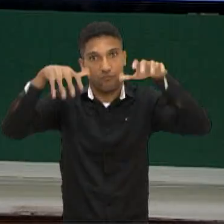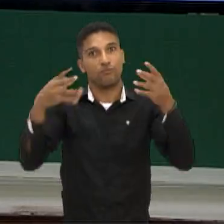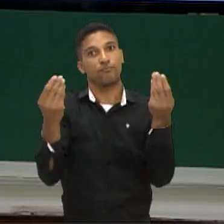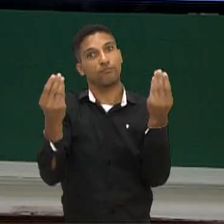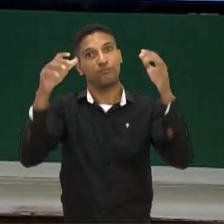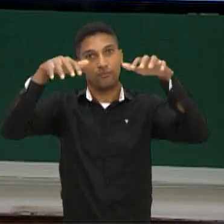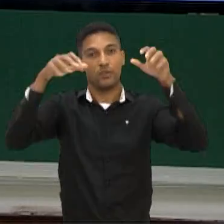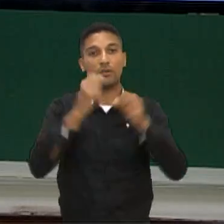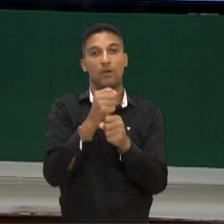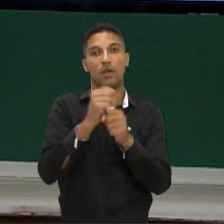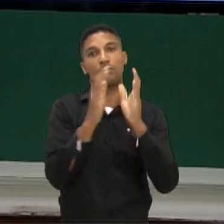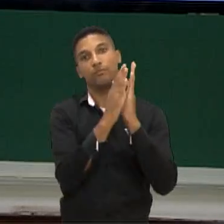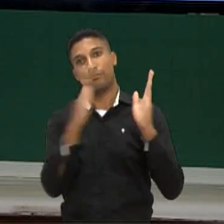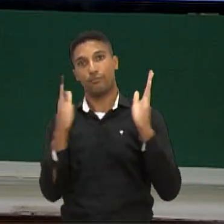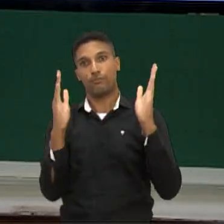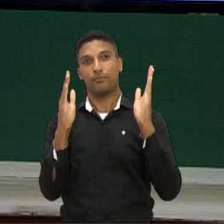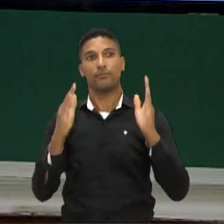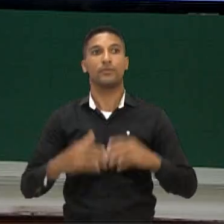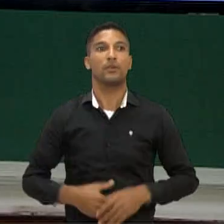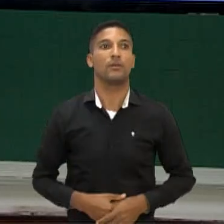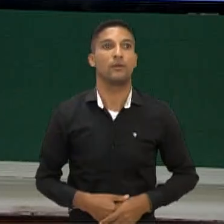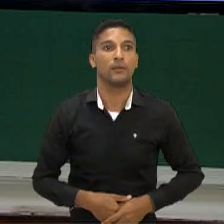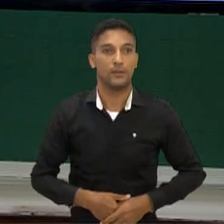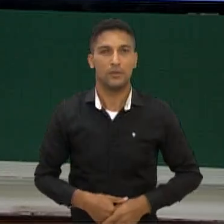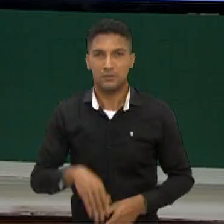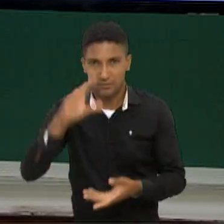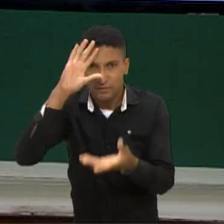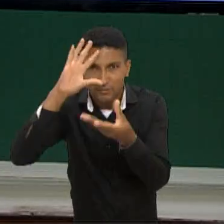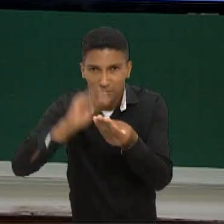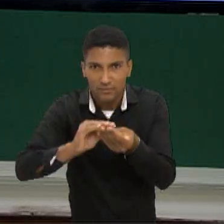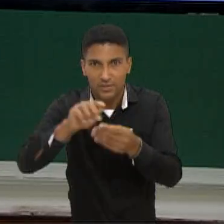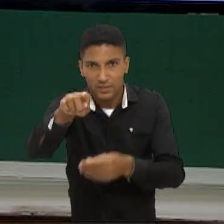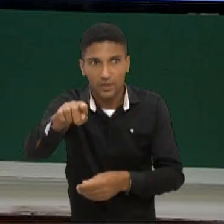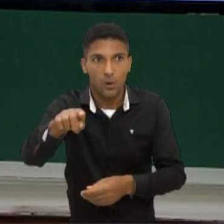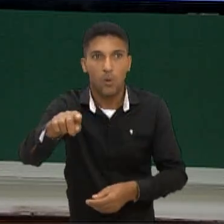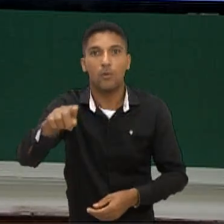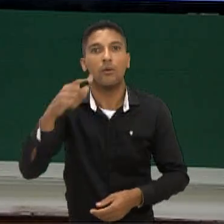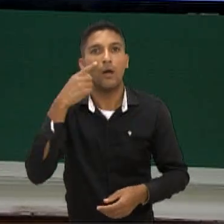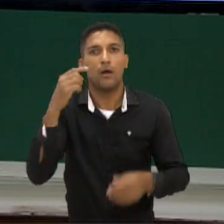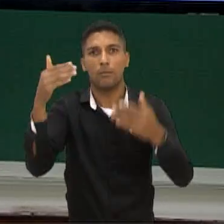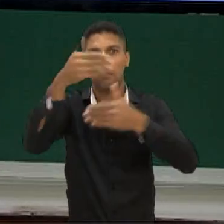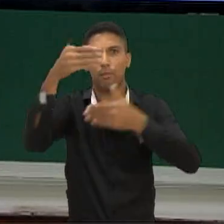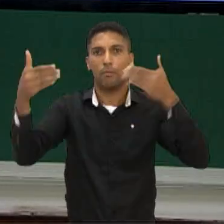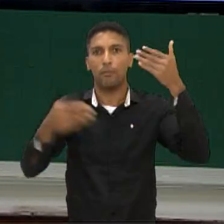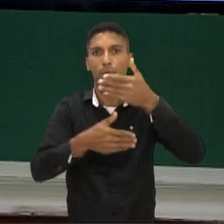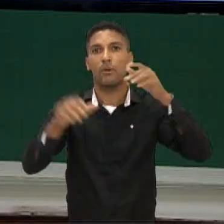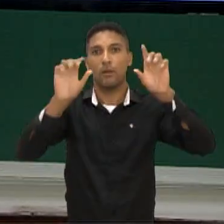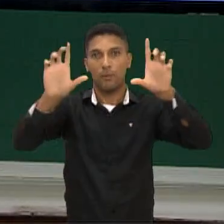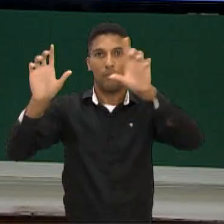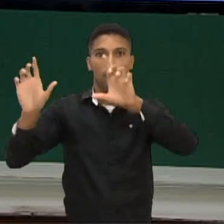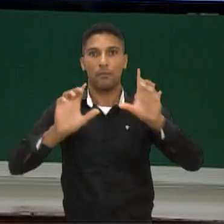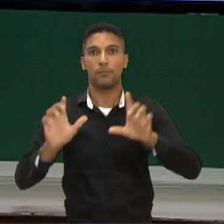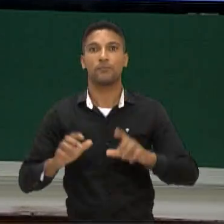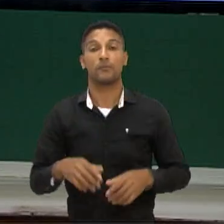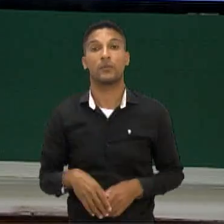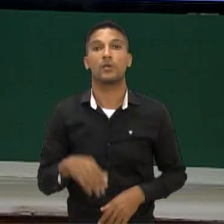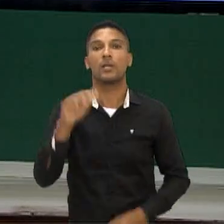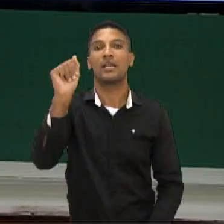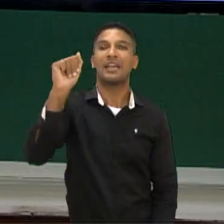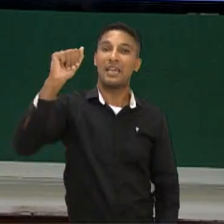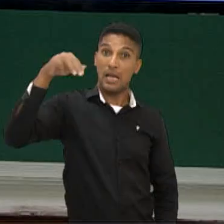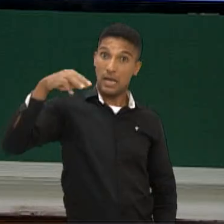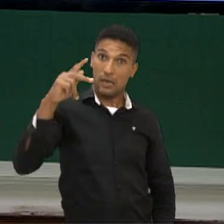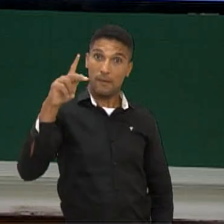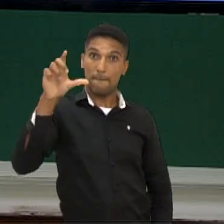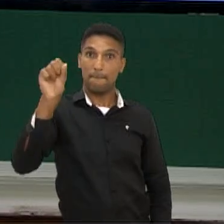amplitude térmica. Será que a gente conseguiu entender o que está escrito aqui nesse slide? Quando a gente fala em amplitude térmica,